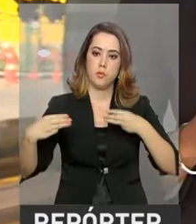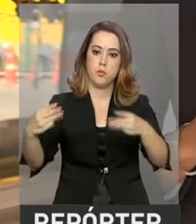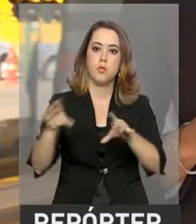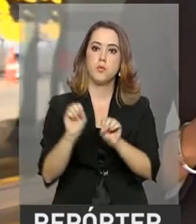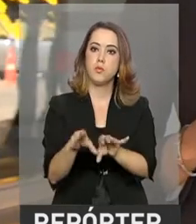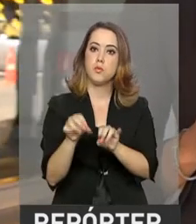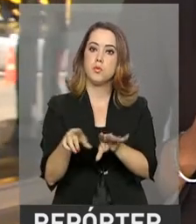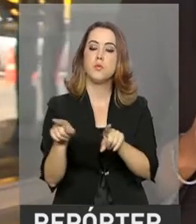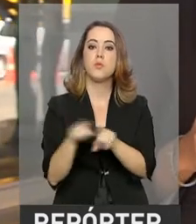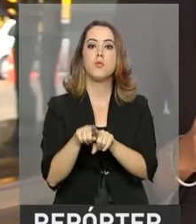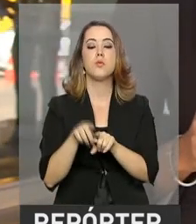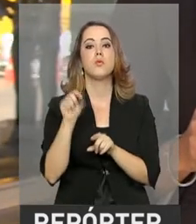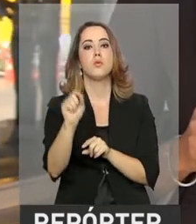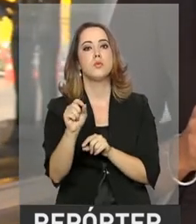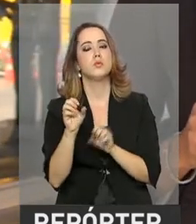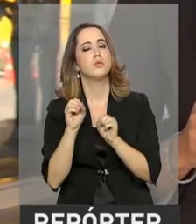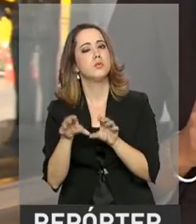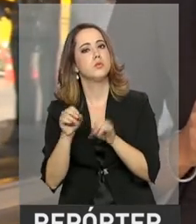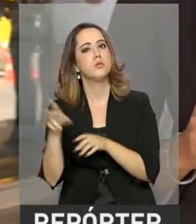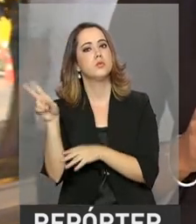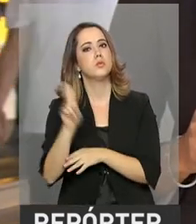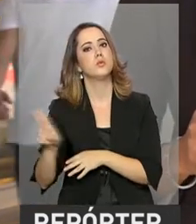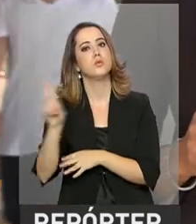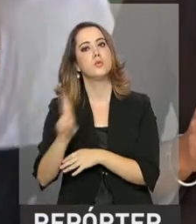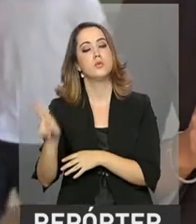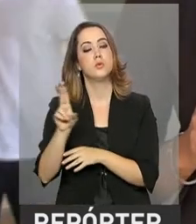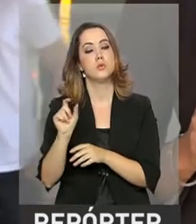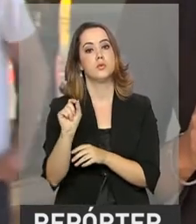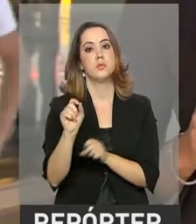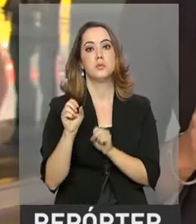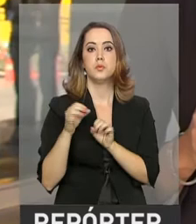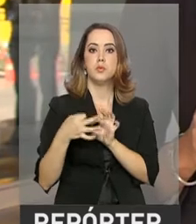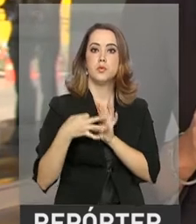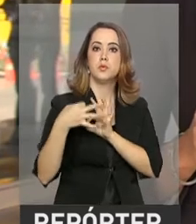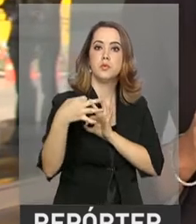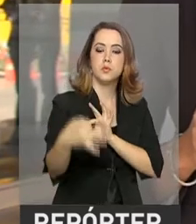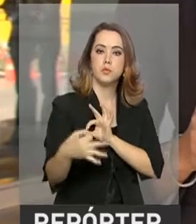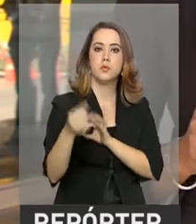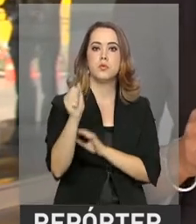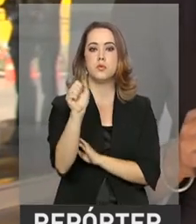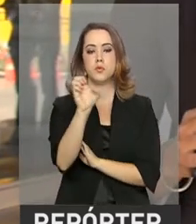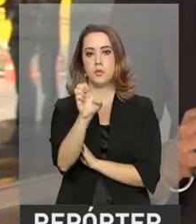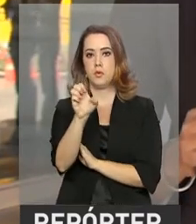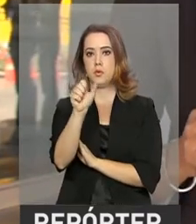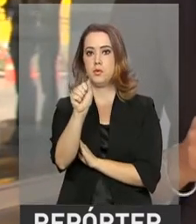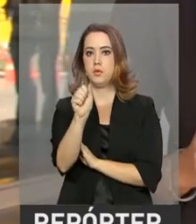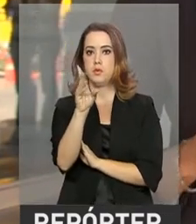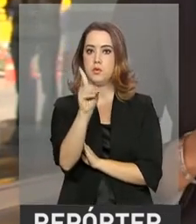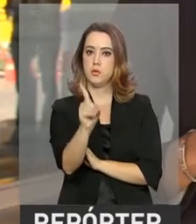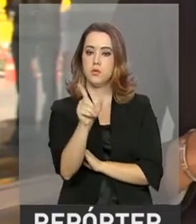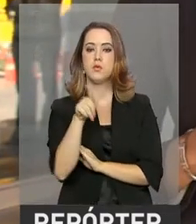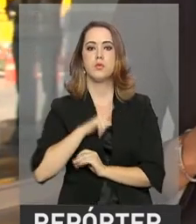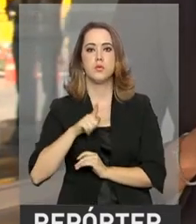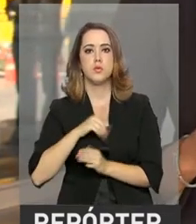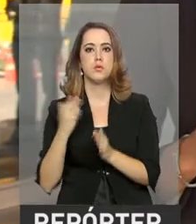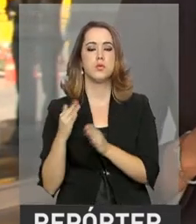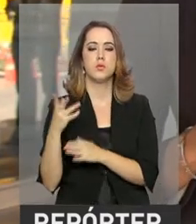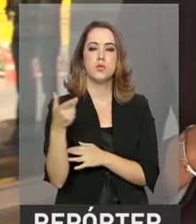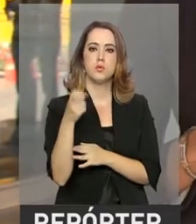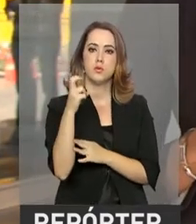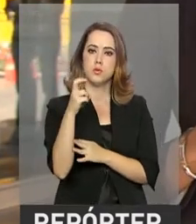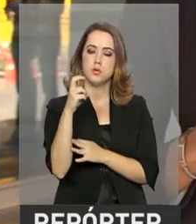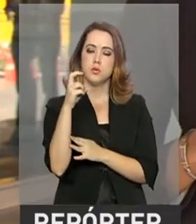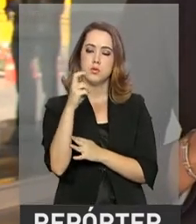Educação para oferecer ensino à distância. A UNASUS já beneficiou mais de 530 mil profissionais de